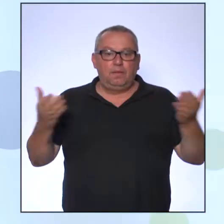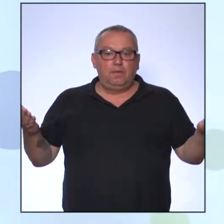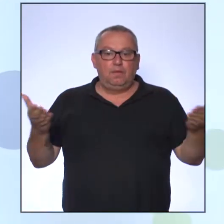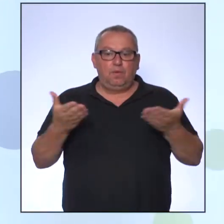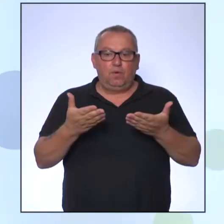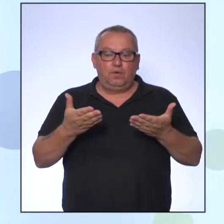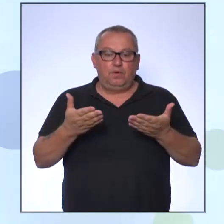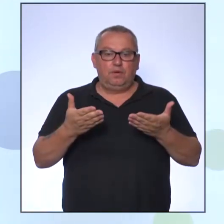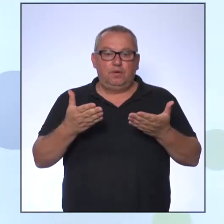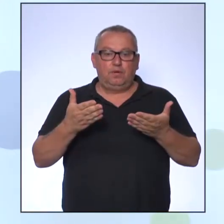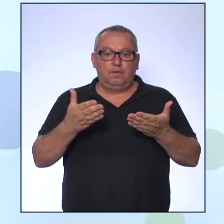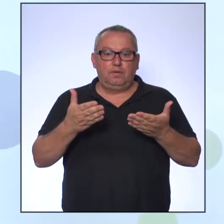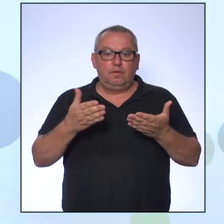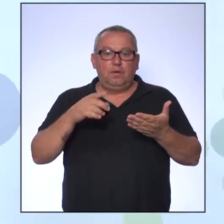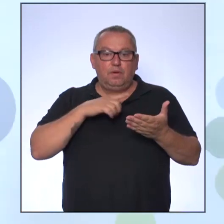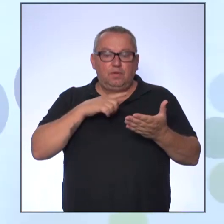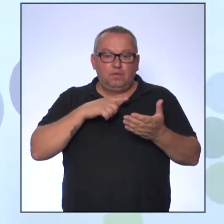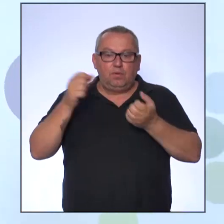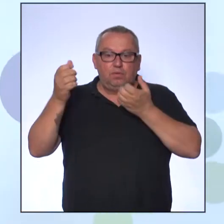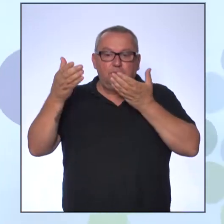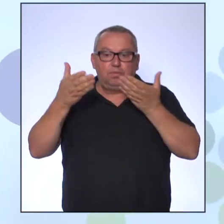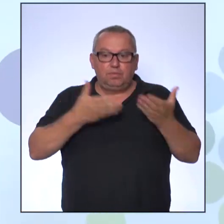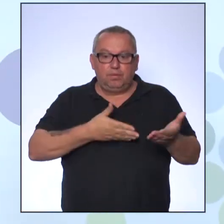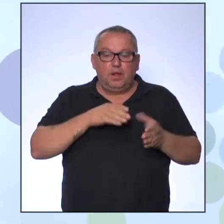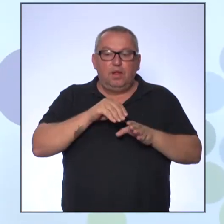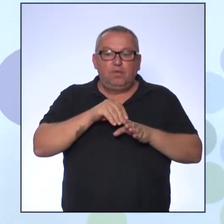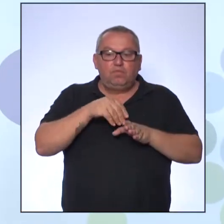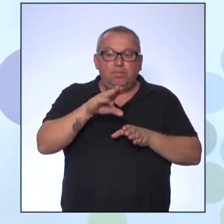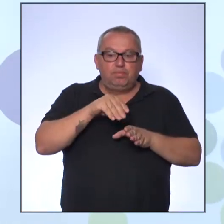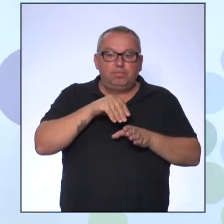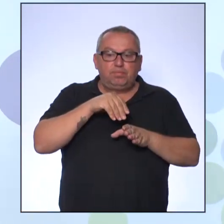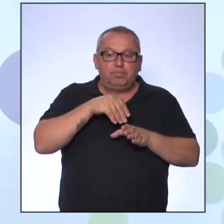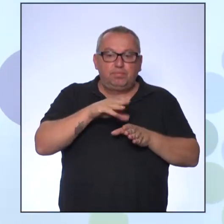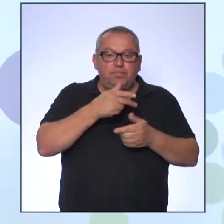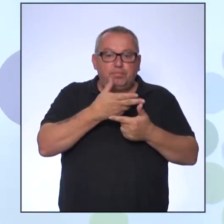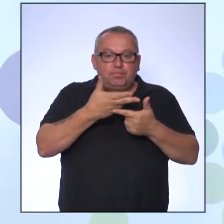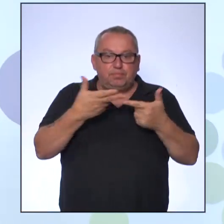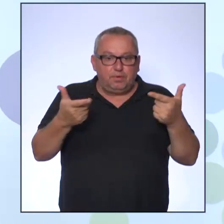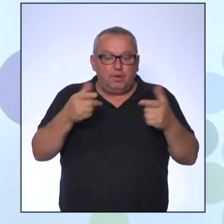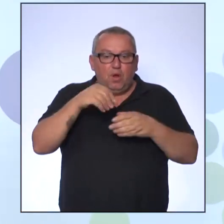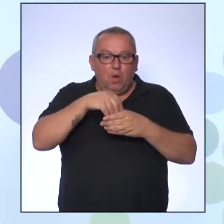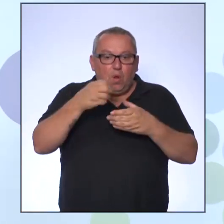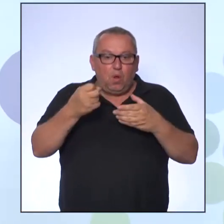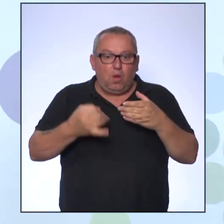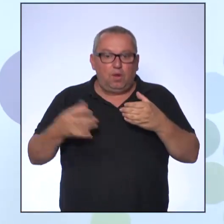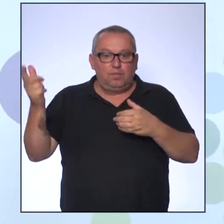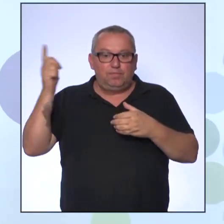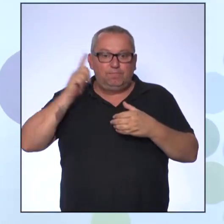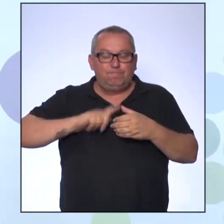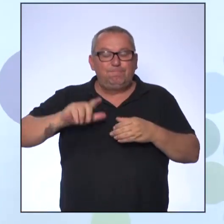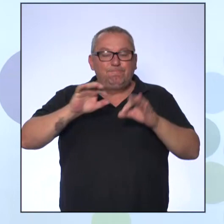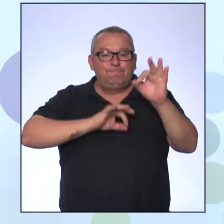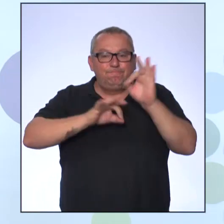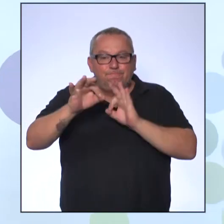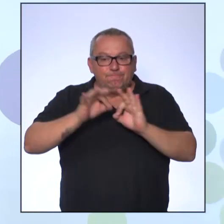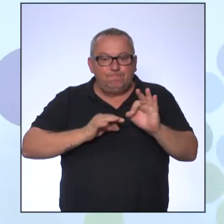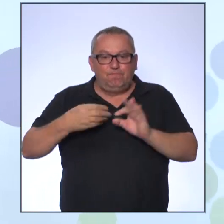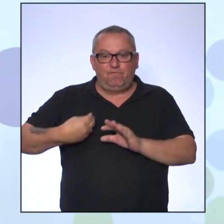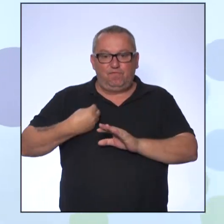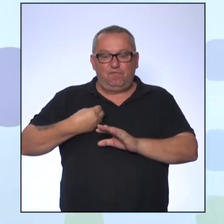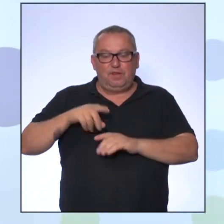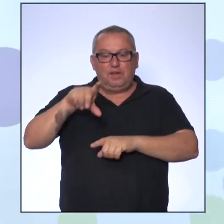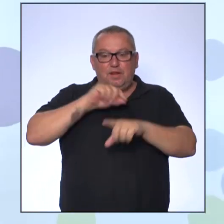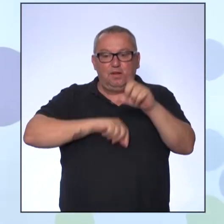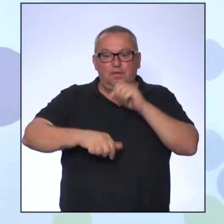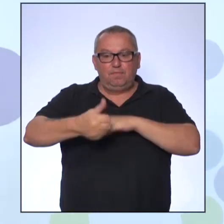eu já disse, eu estou trazendo dicas e elementos para te ajudar a construir o seu projeto de vida, a escolha